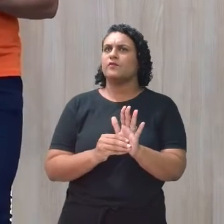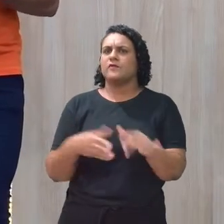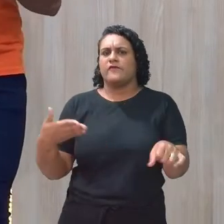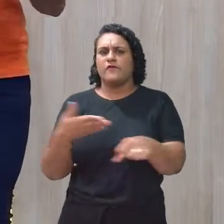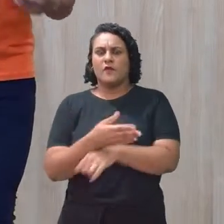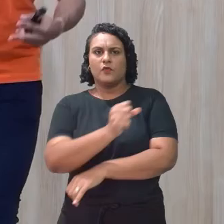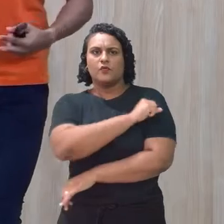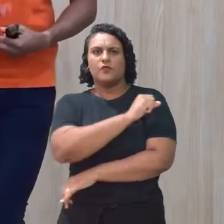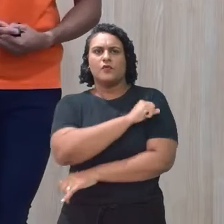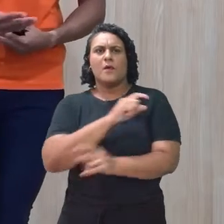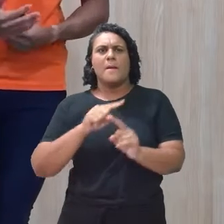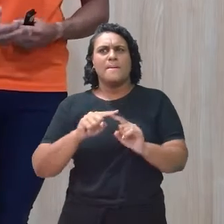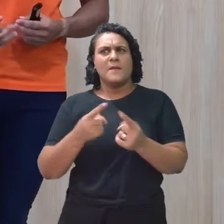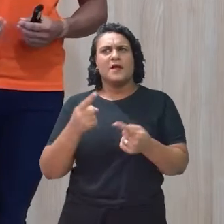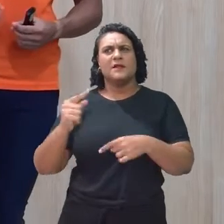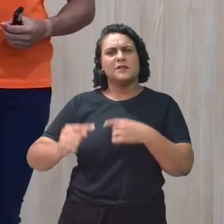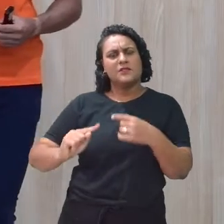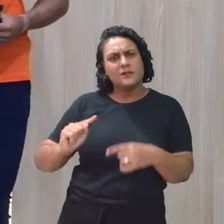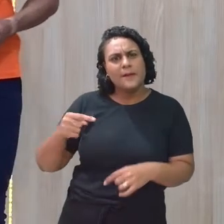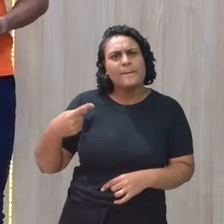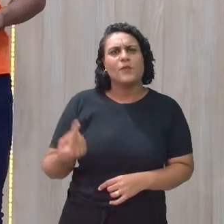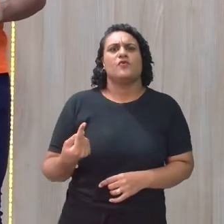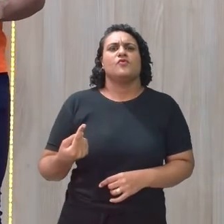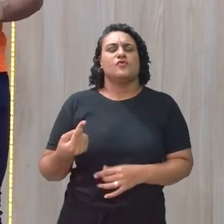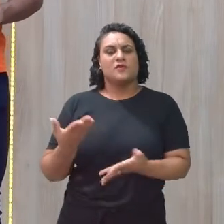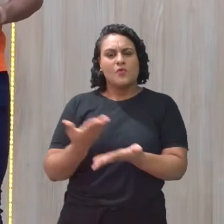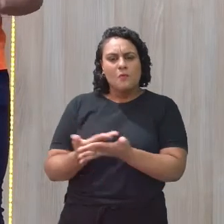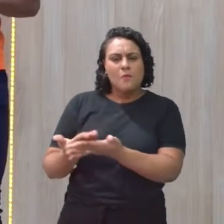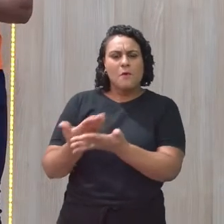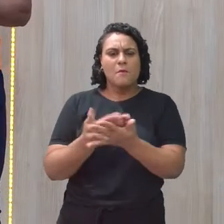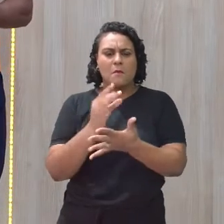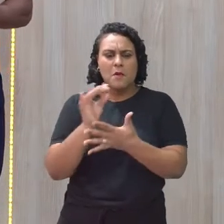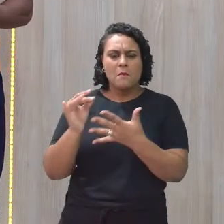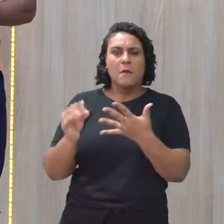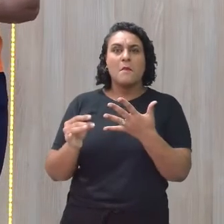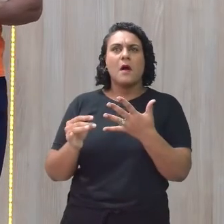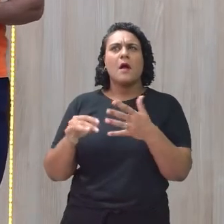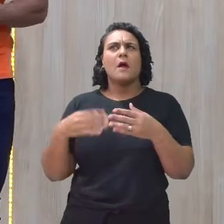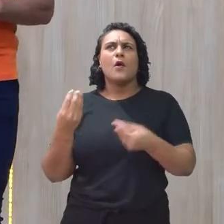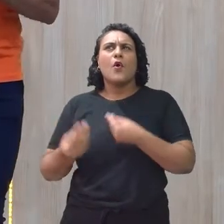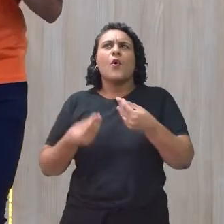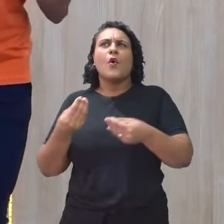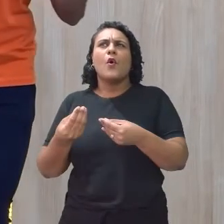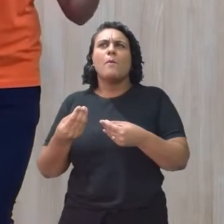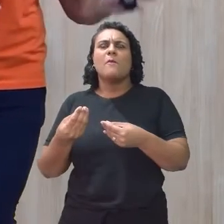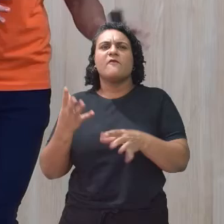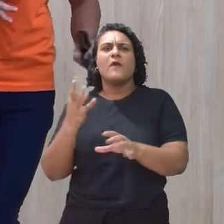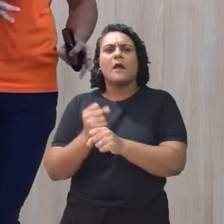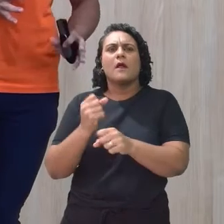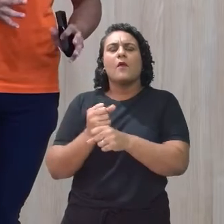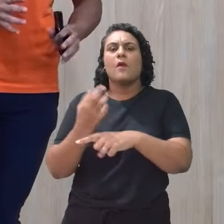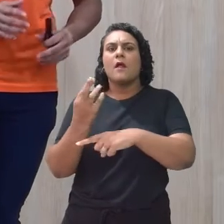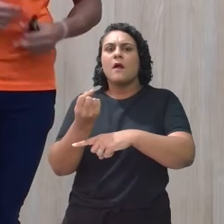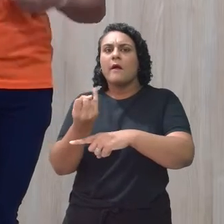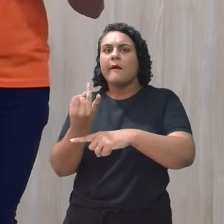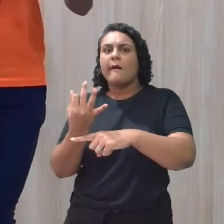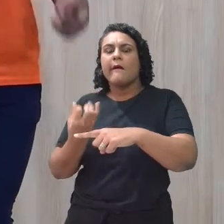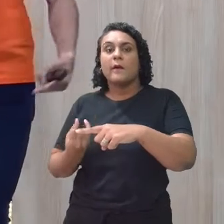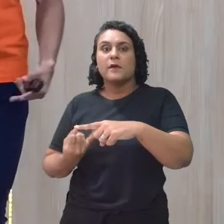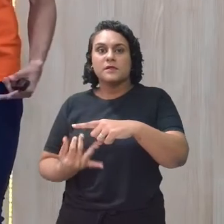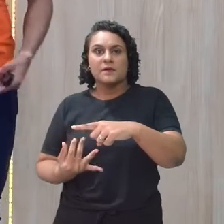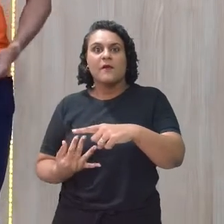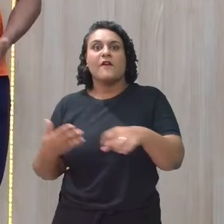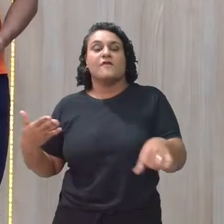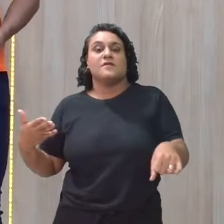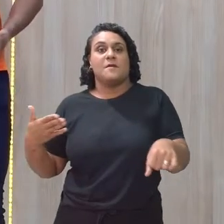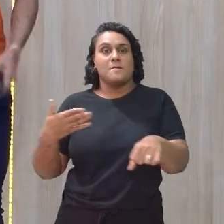depois que a gente desenvolve o assunto, a gente precisa aí de resolver uma equação. Então você dá um pulinho lá na playlist do 7º ano que